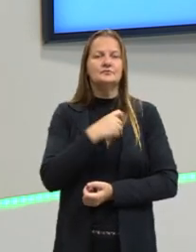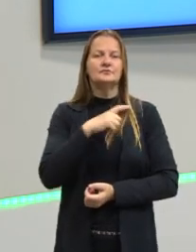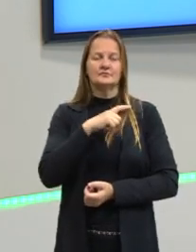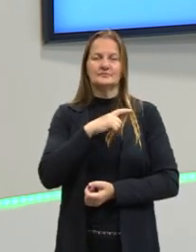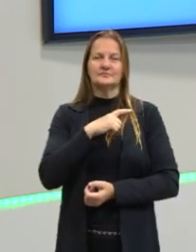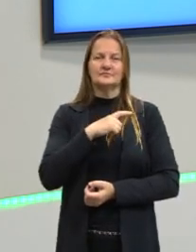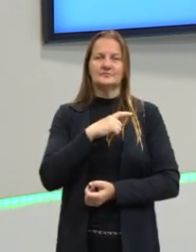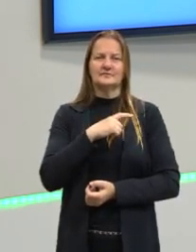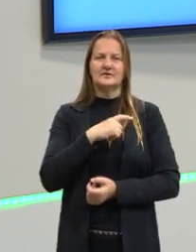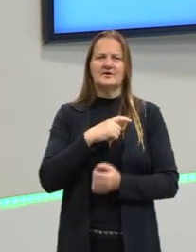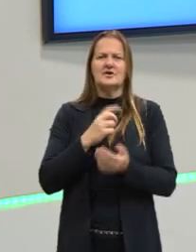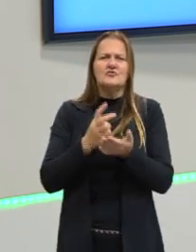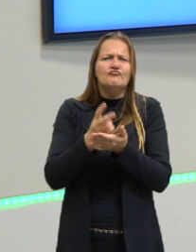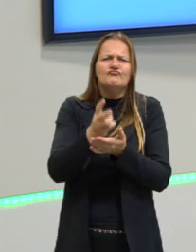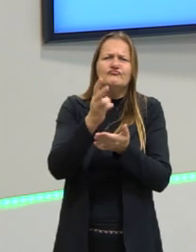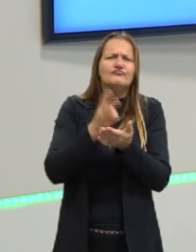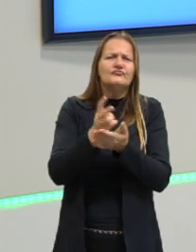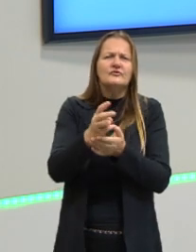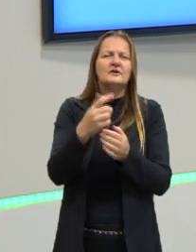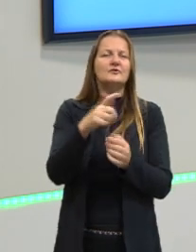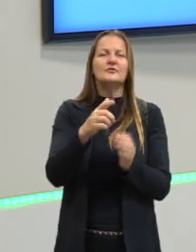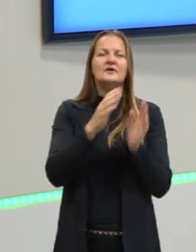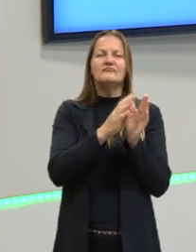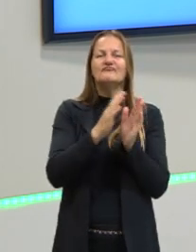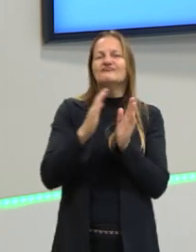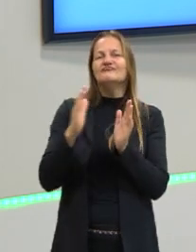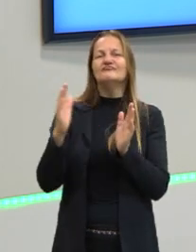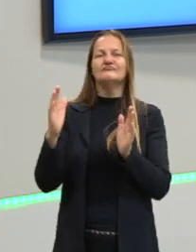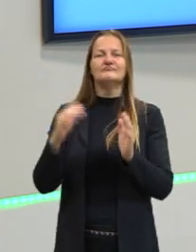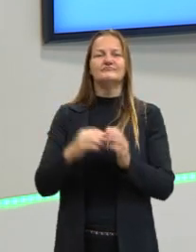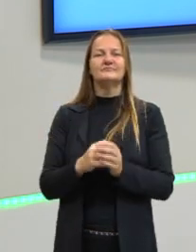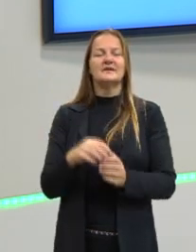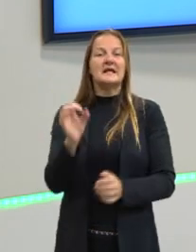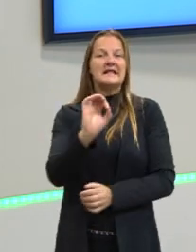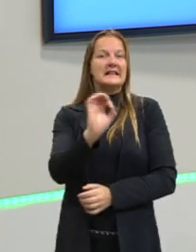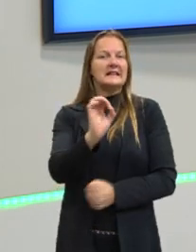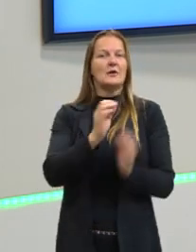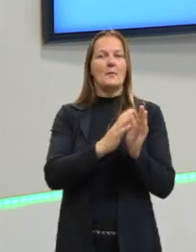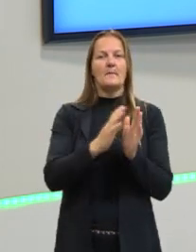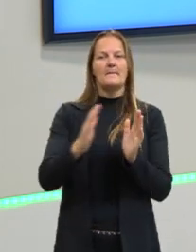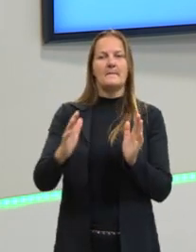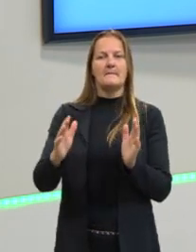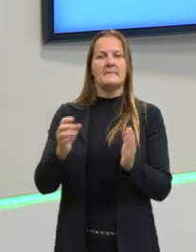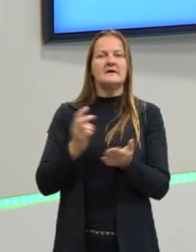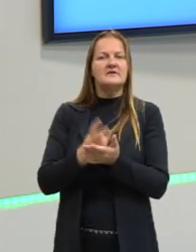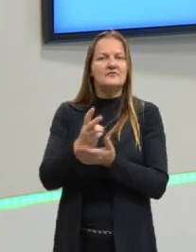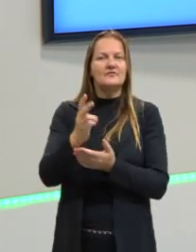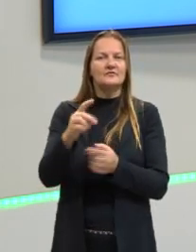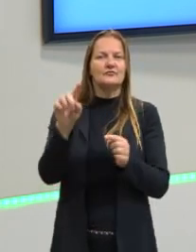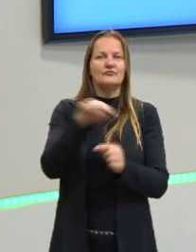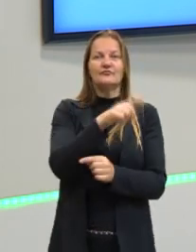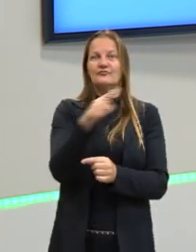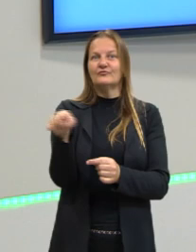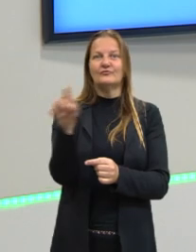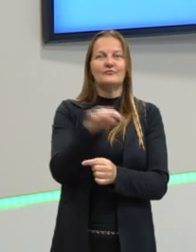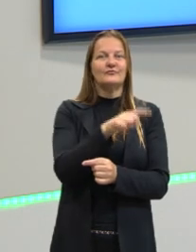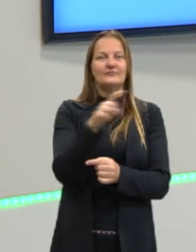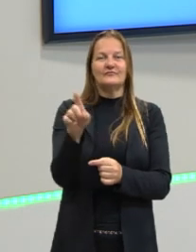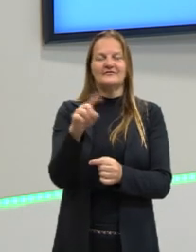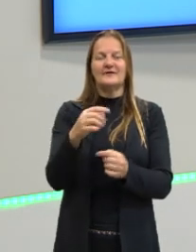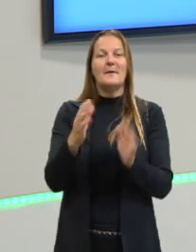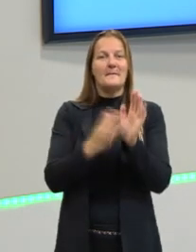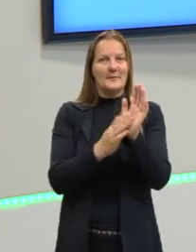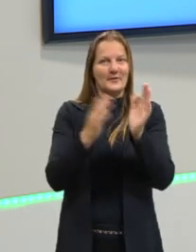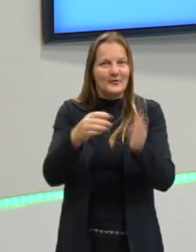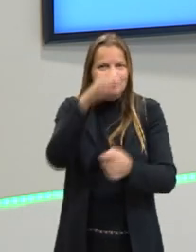os números que são infinitos e não periódicos né o Quais os números não periódicos e infinitos que a proposta de hoje para que a gente possa